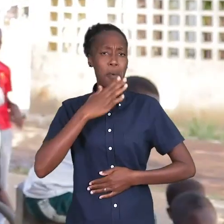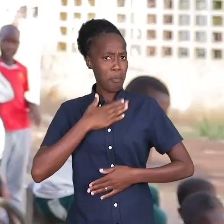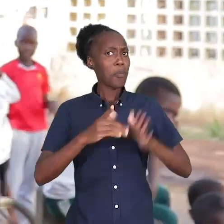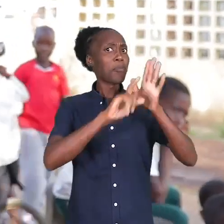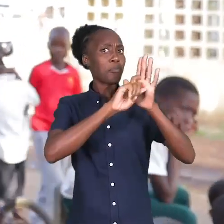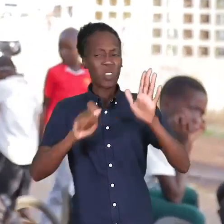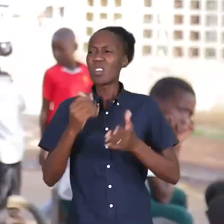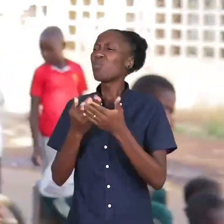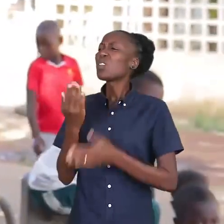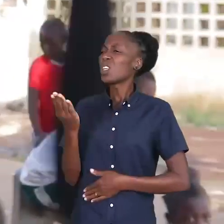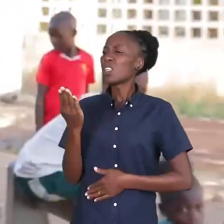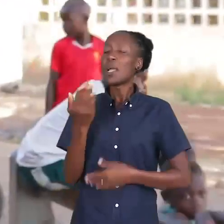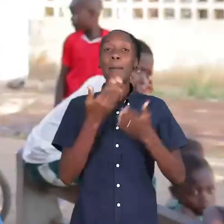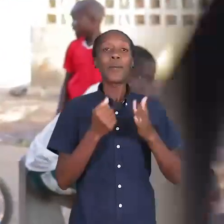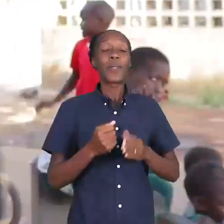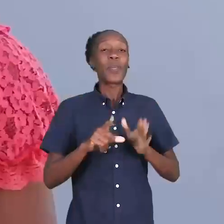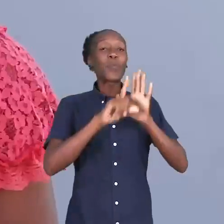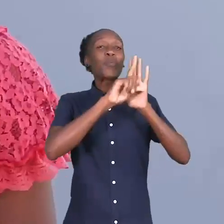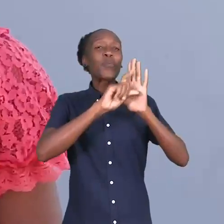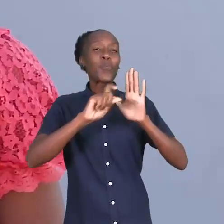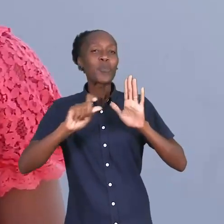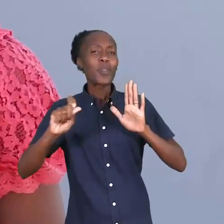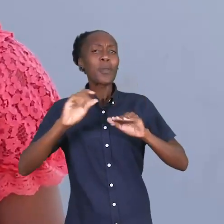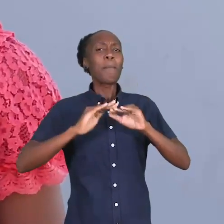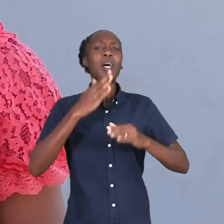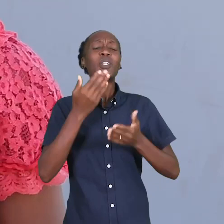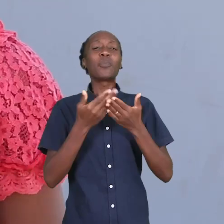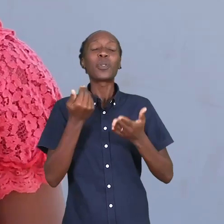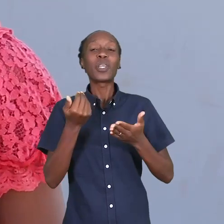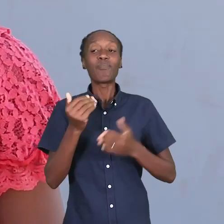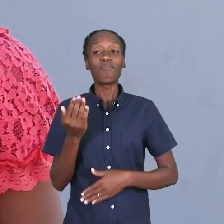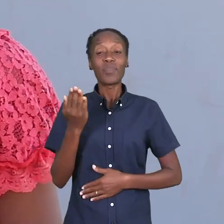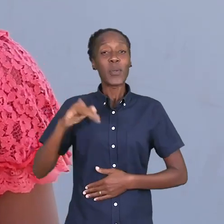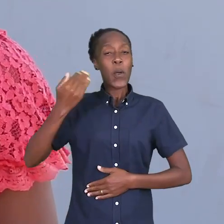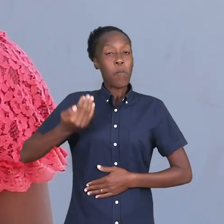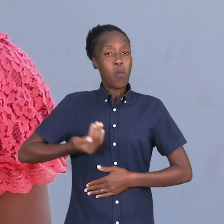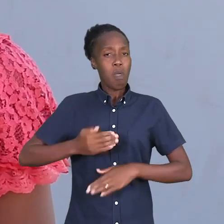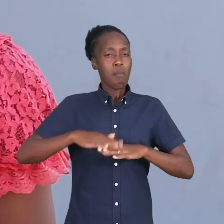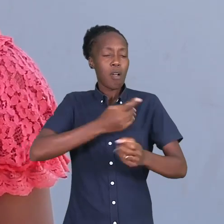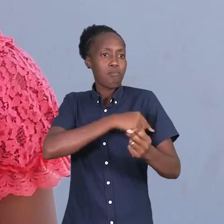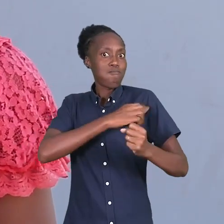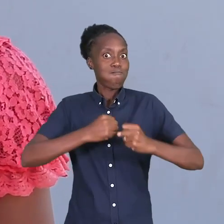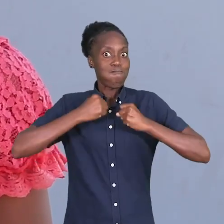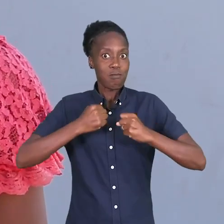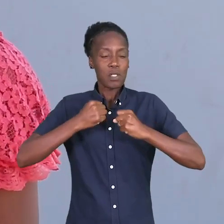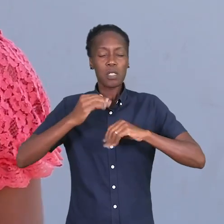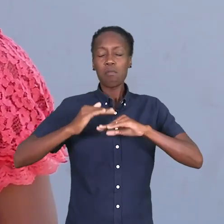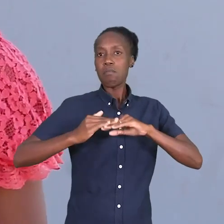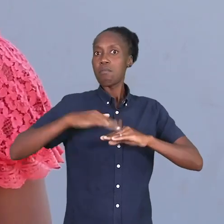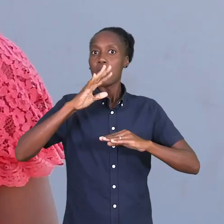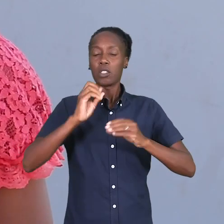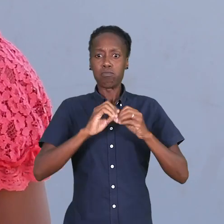pai, claramente. E por quê? Inspiro-me nela porque ela era uma mulher muito